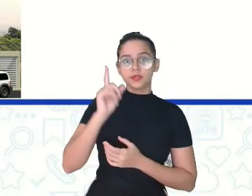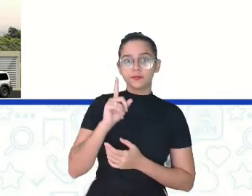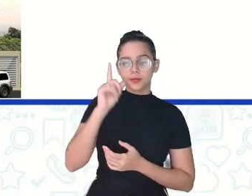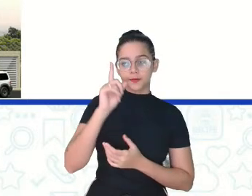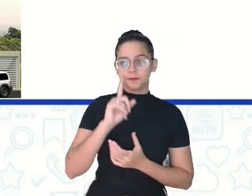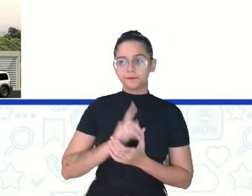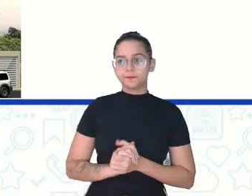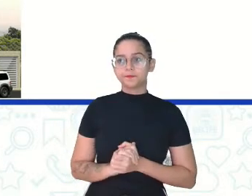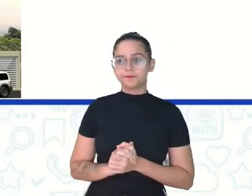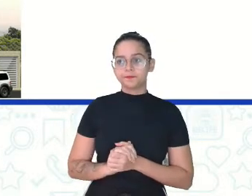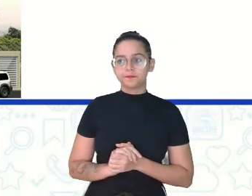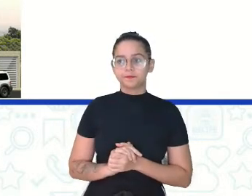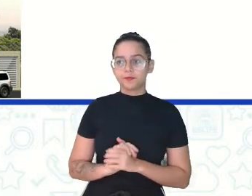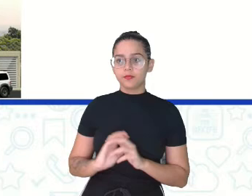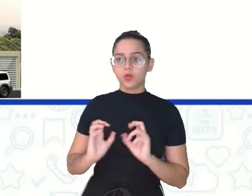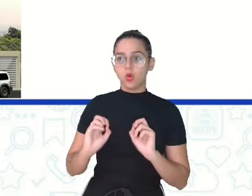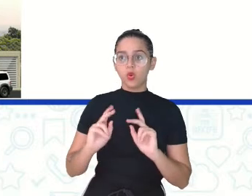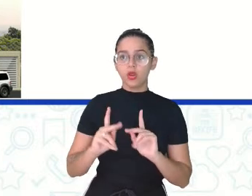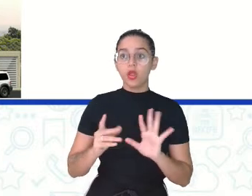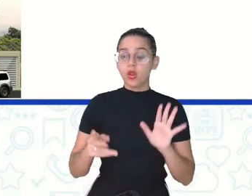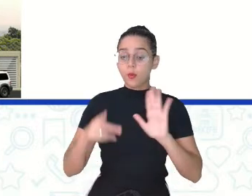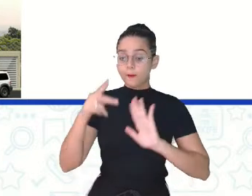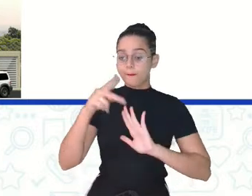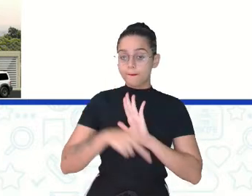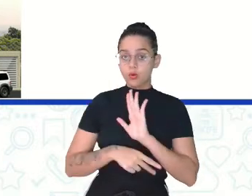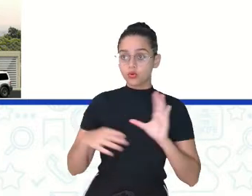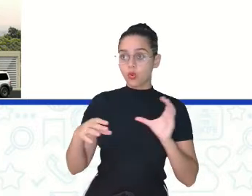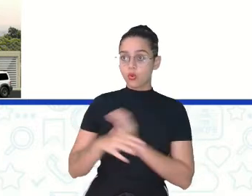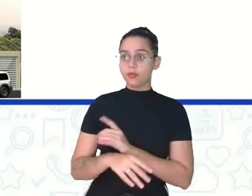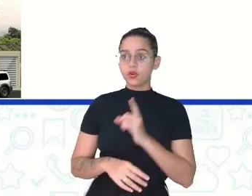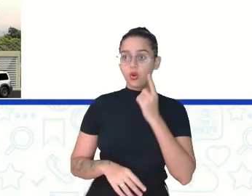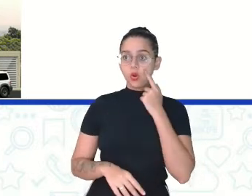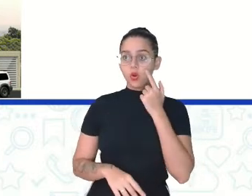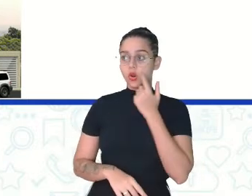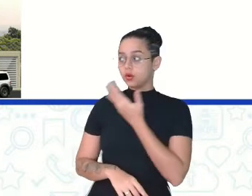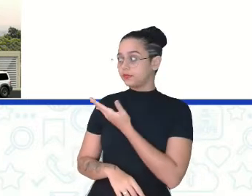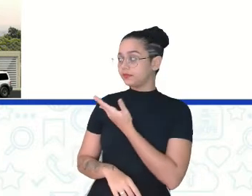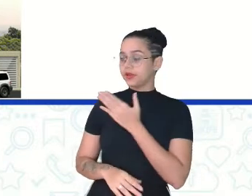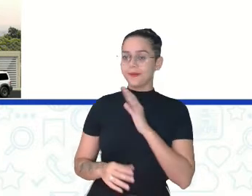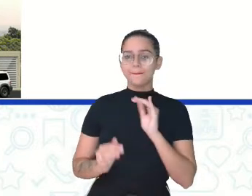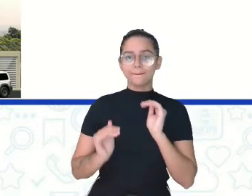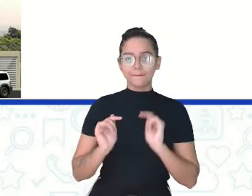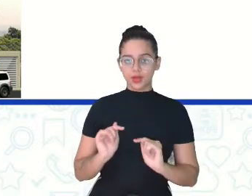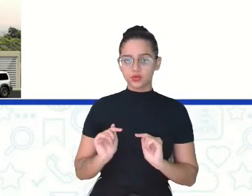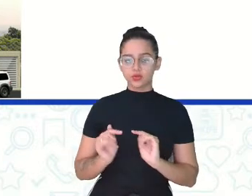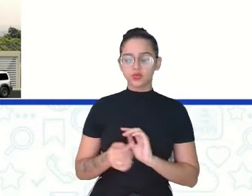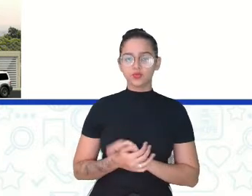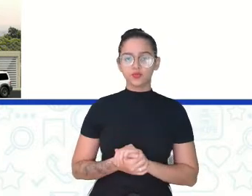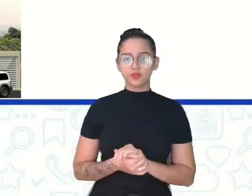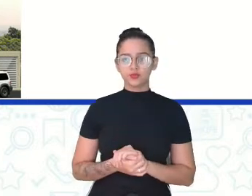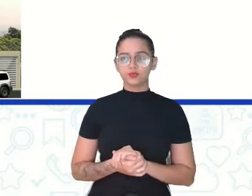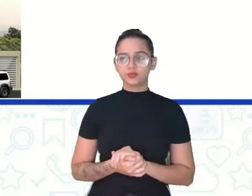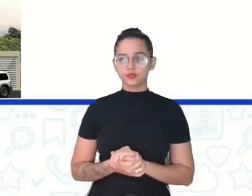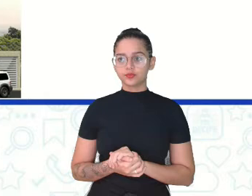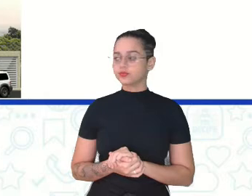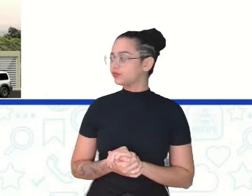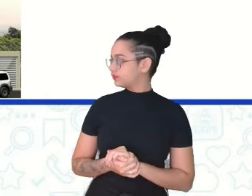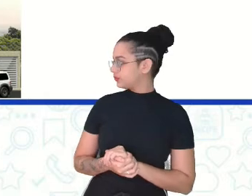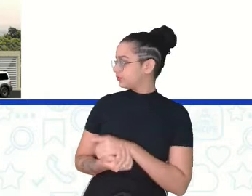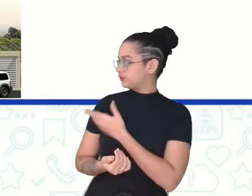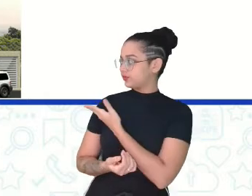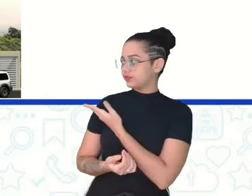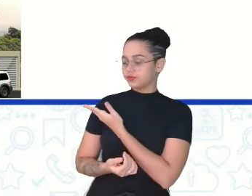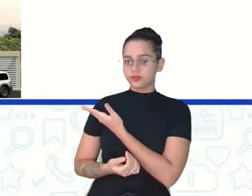cima, ok? E o projeto inteiro é essa parte de baixo, tá? Essa outra figura